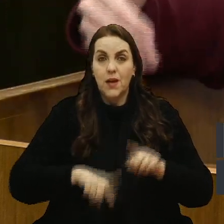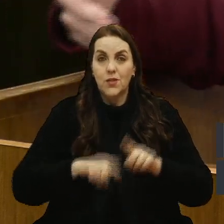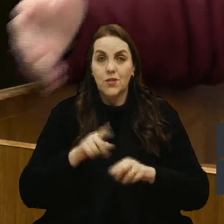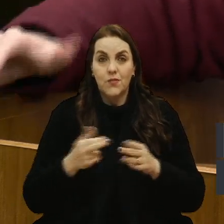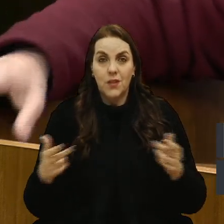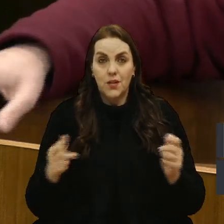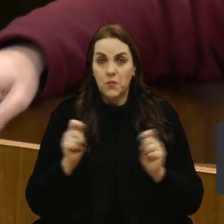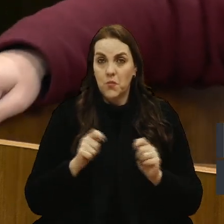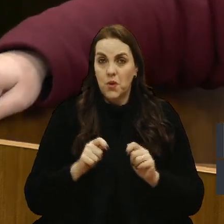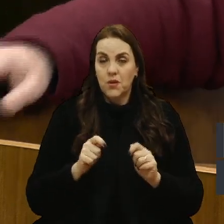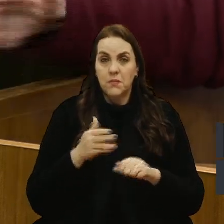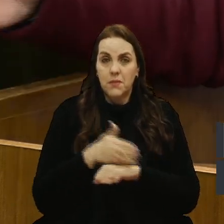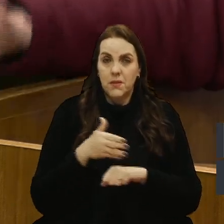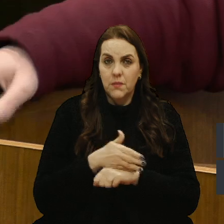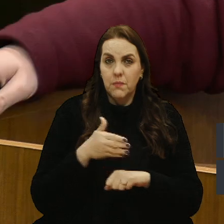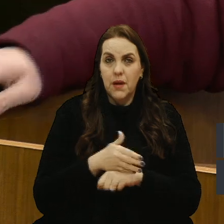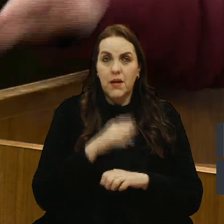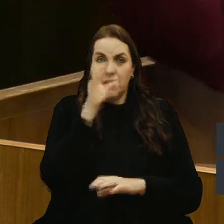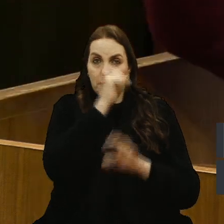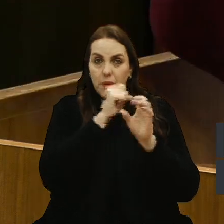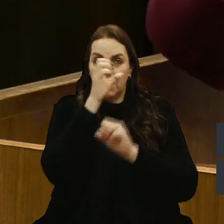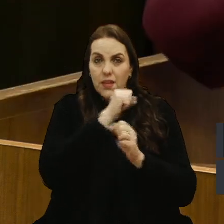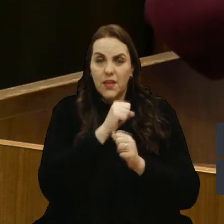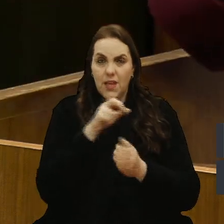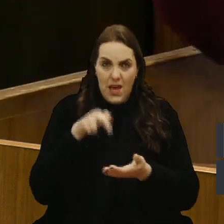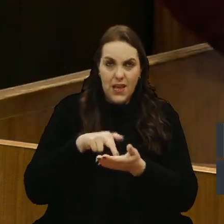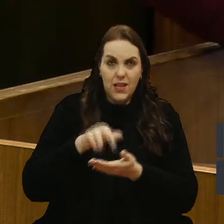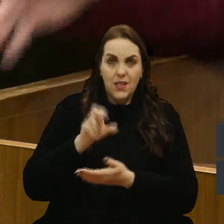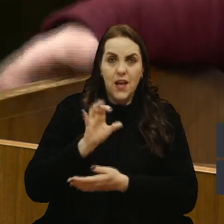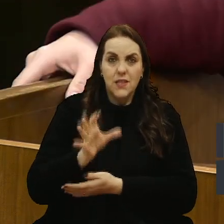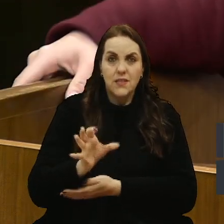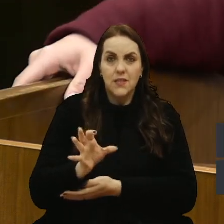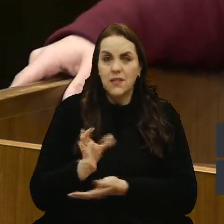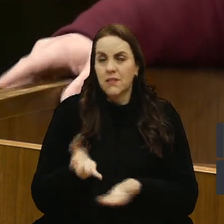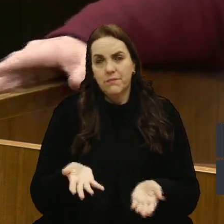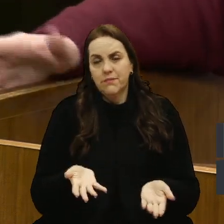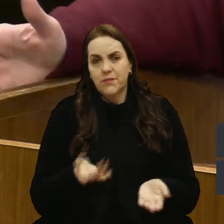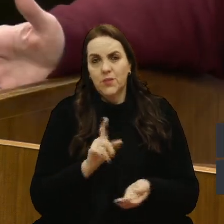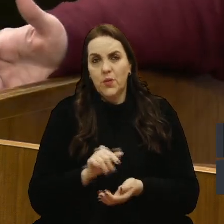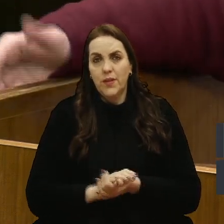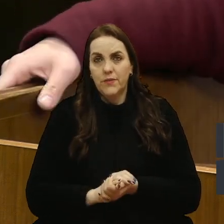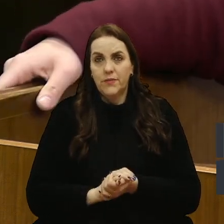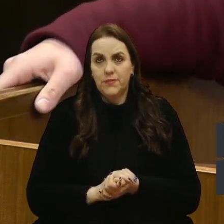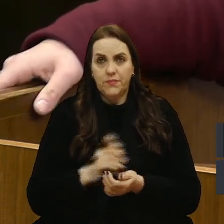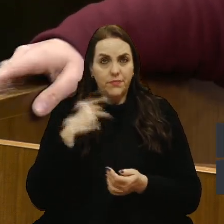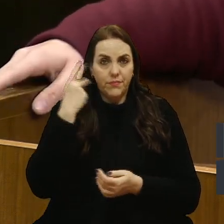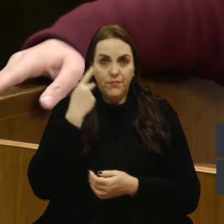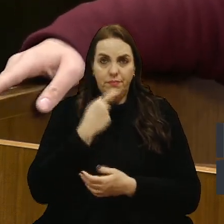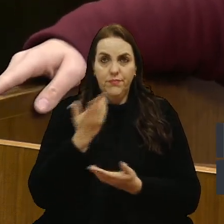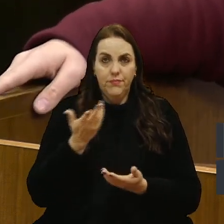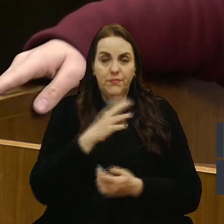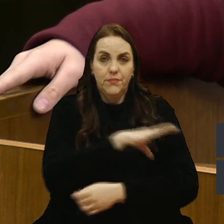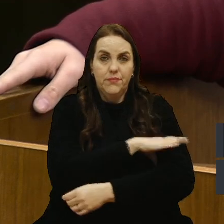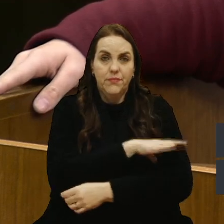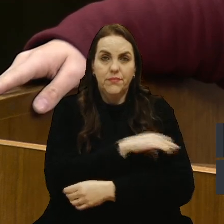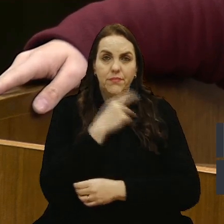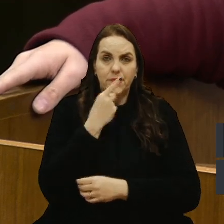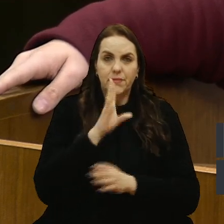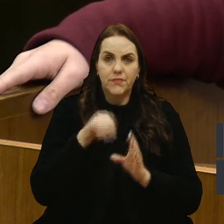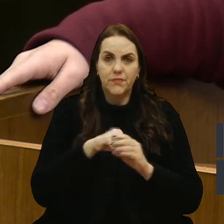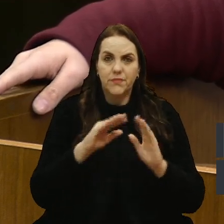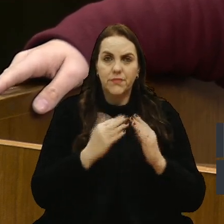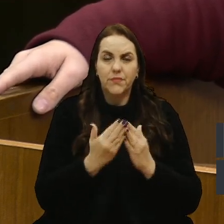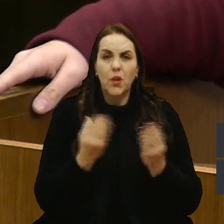exercer e aprender. Não é essa a realidade. O vereador Ramon trouxe sobre as escolas. Vamos falar como que estão as escolas públicas do nosso